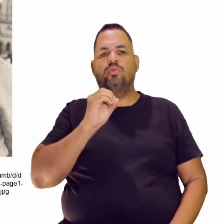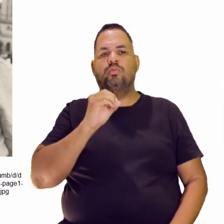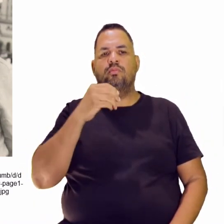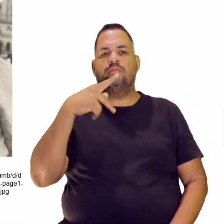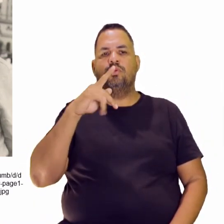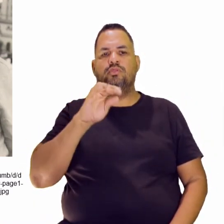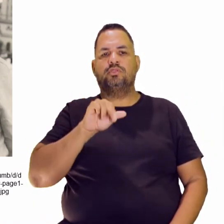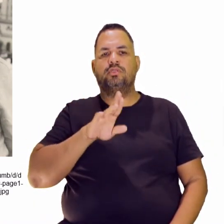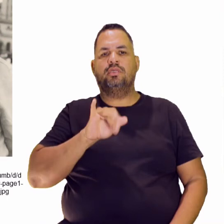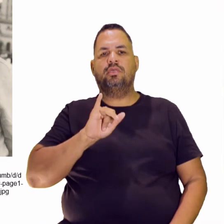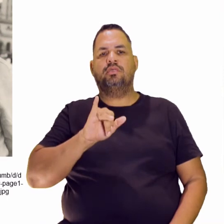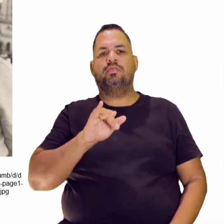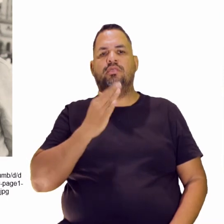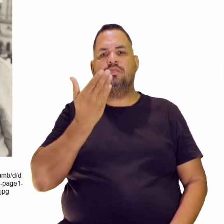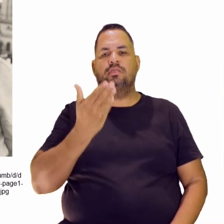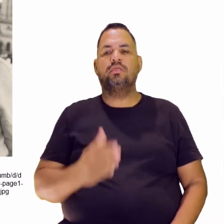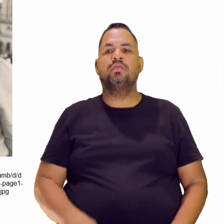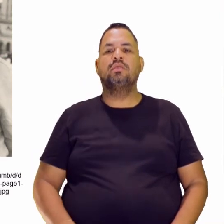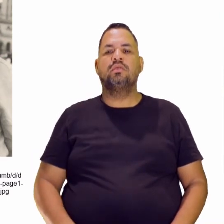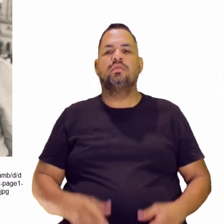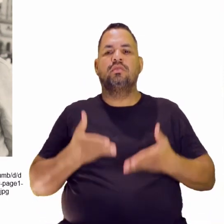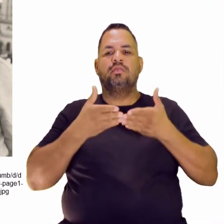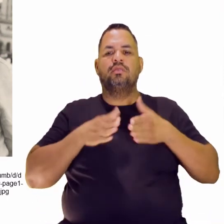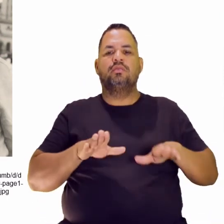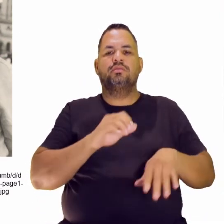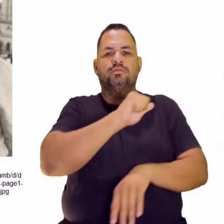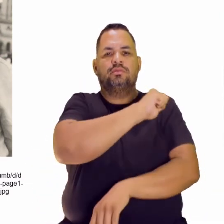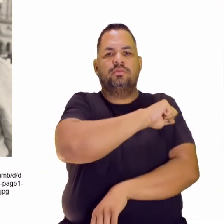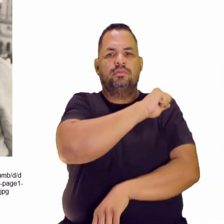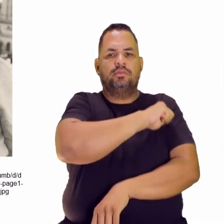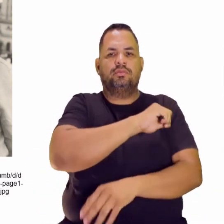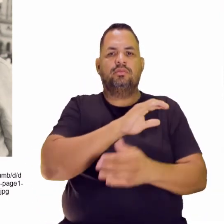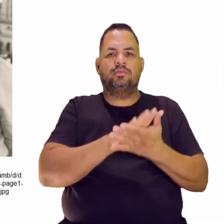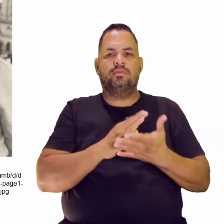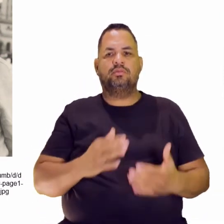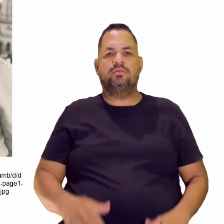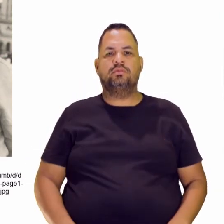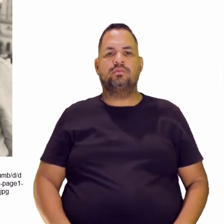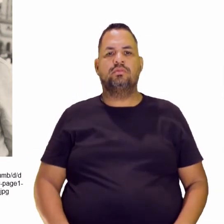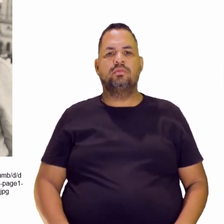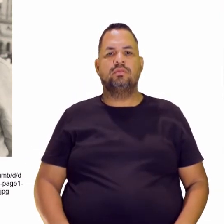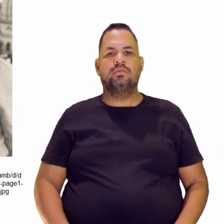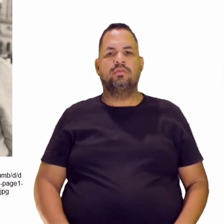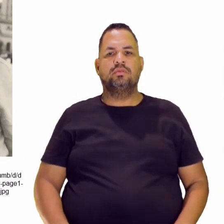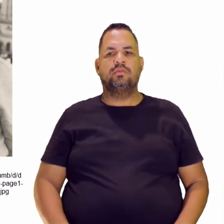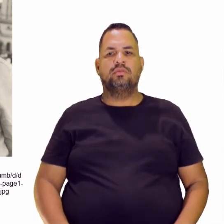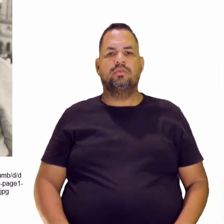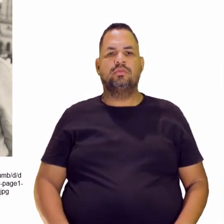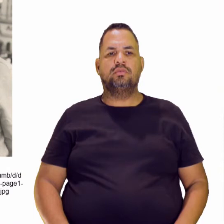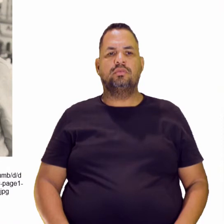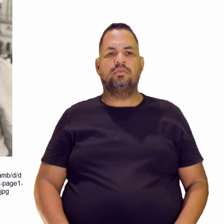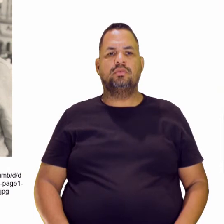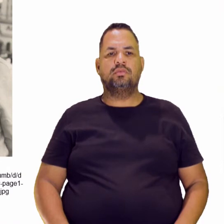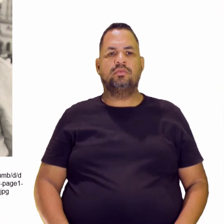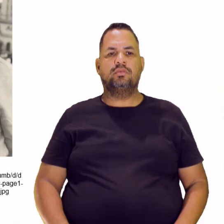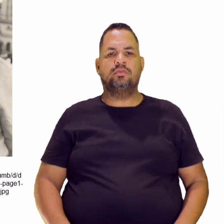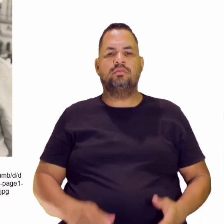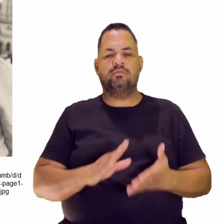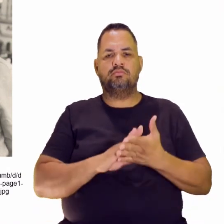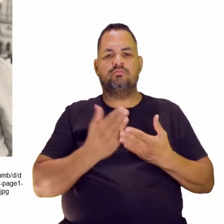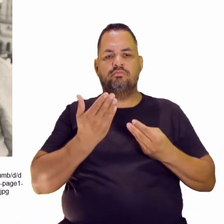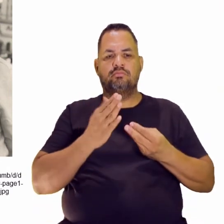Portinari, que nasceu no Rio de Janeiro, né? Em Brodowski. Foi um artista plástico